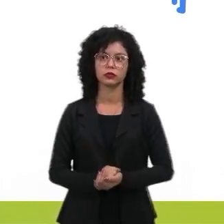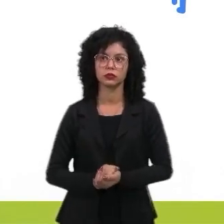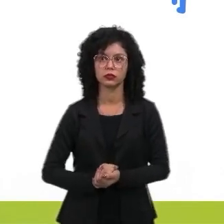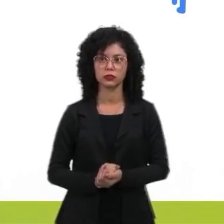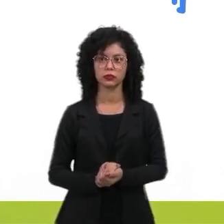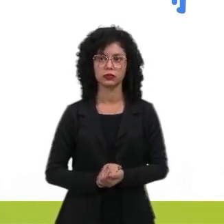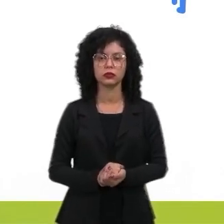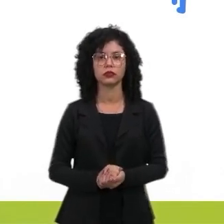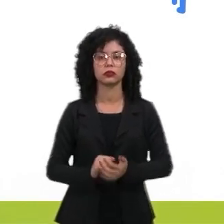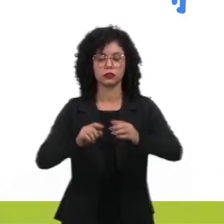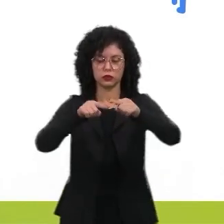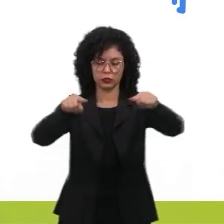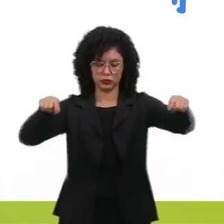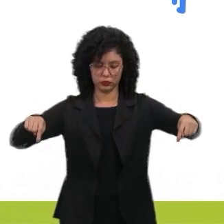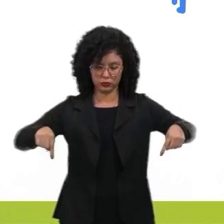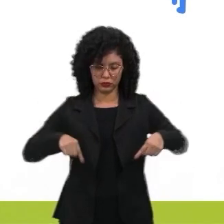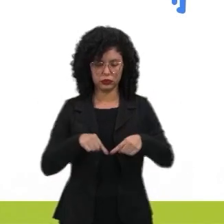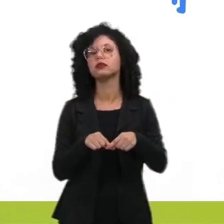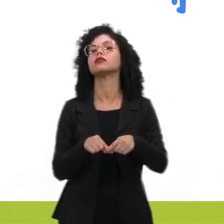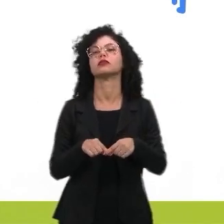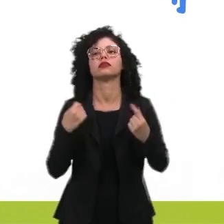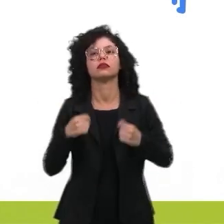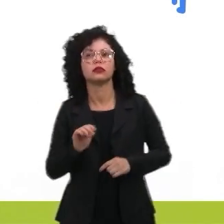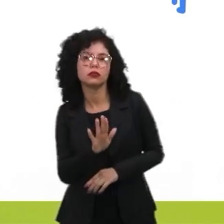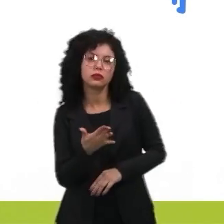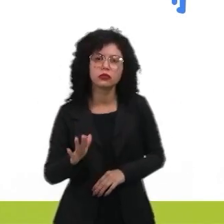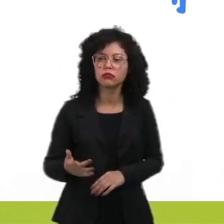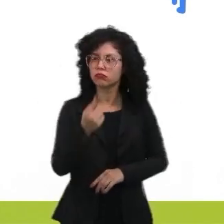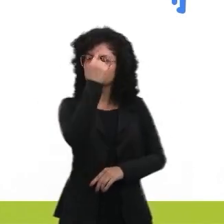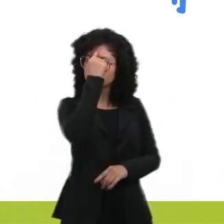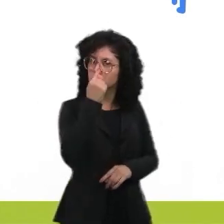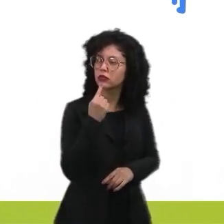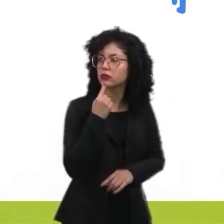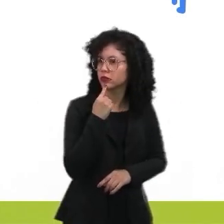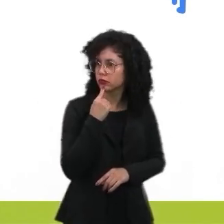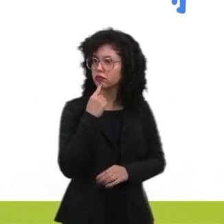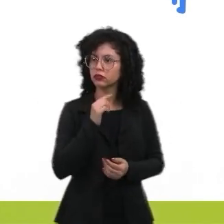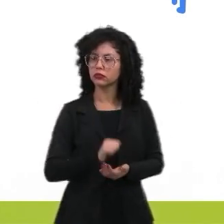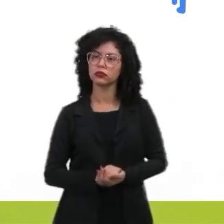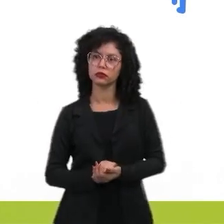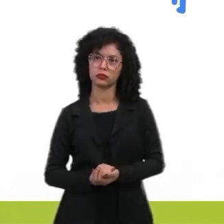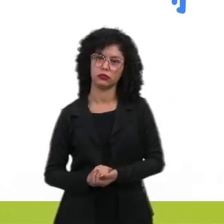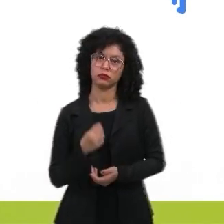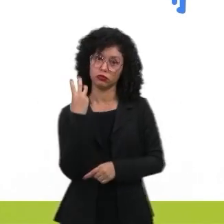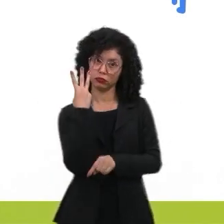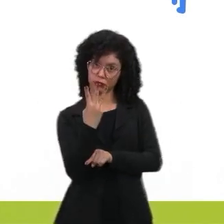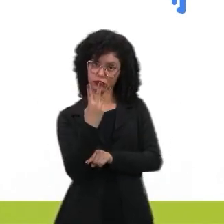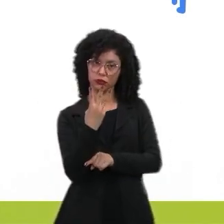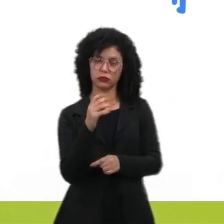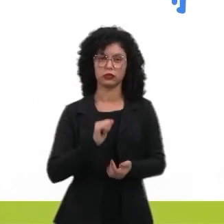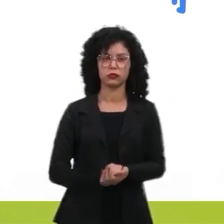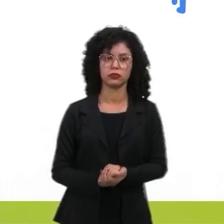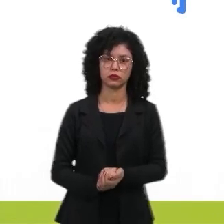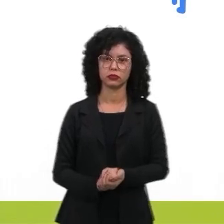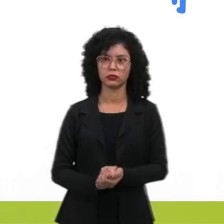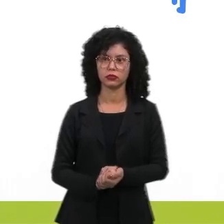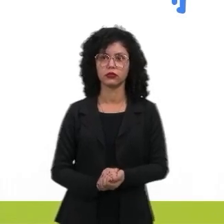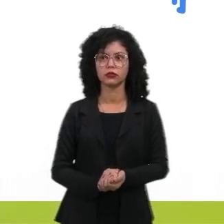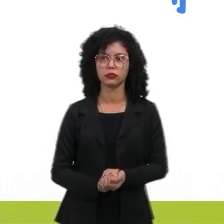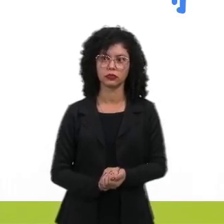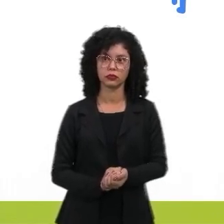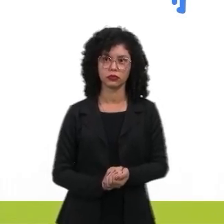uma caixa d'água, né? Dentro de uma maquete, que ele vai ter dimensões de uma figura tridimensional. A gente vai chamar de 3,